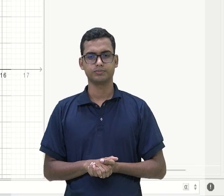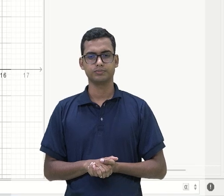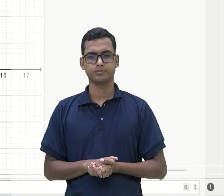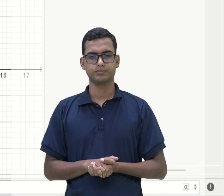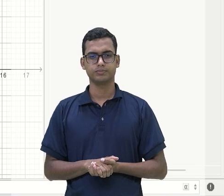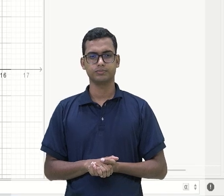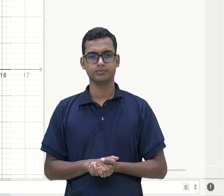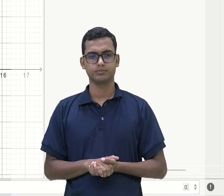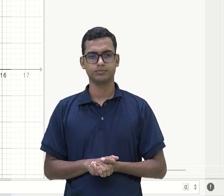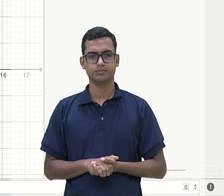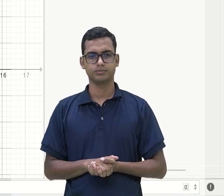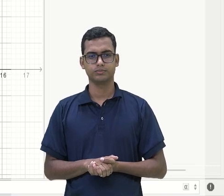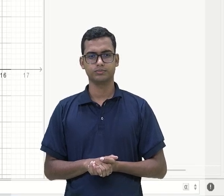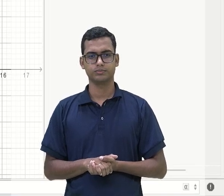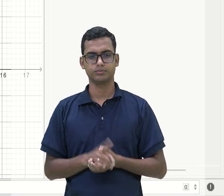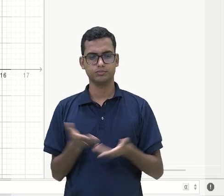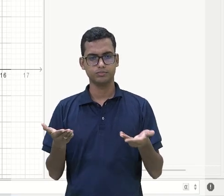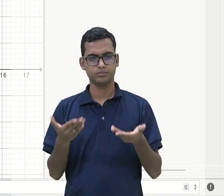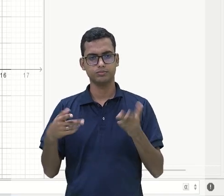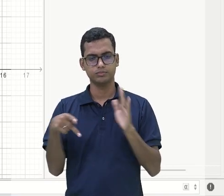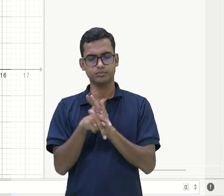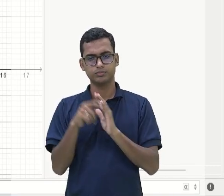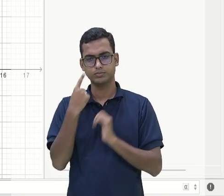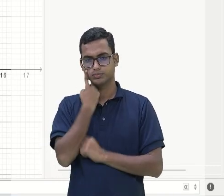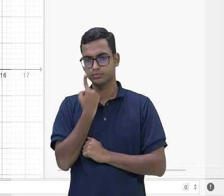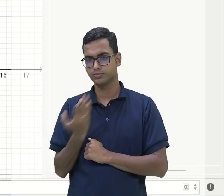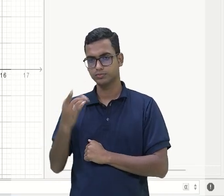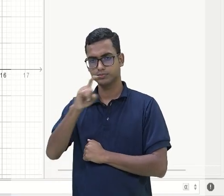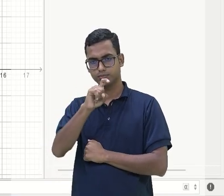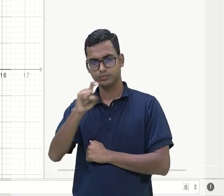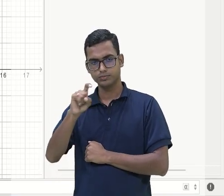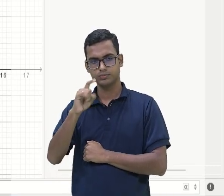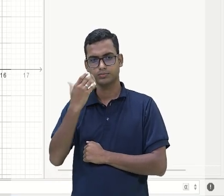Então, nós vamos ter h de x